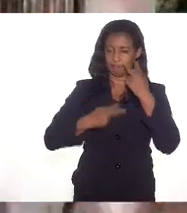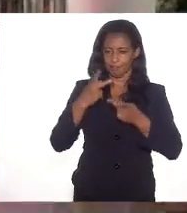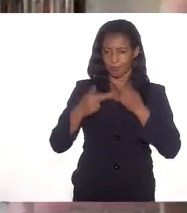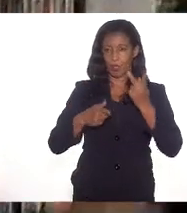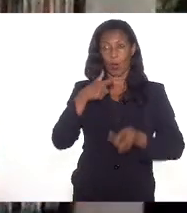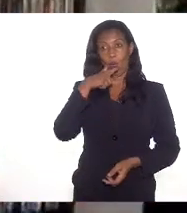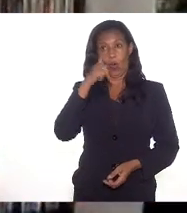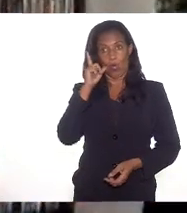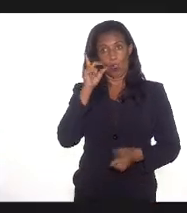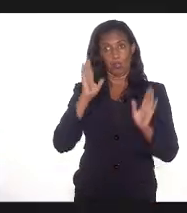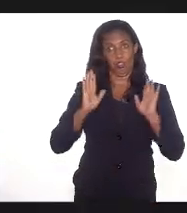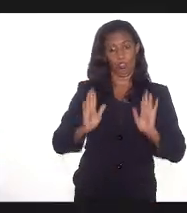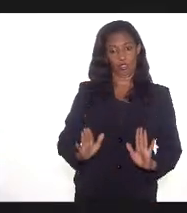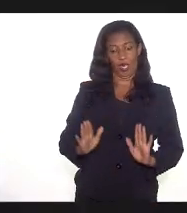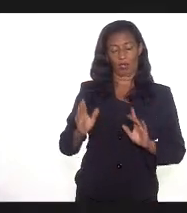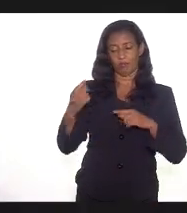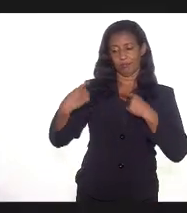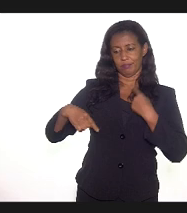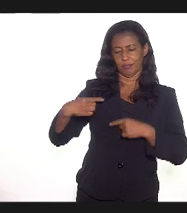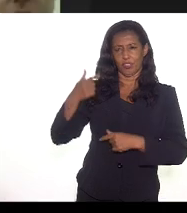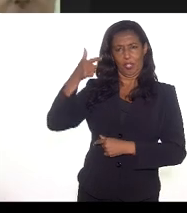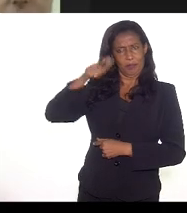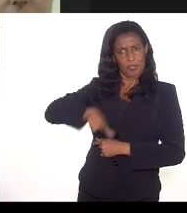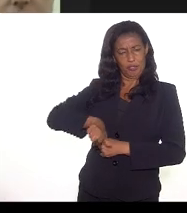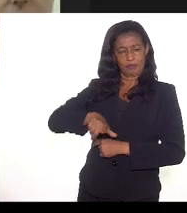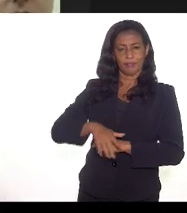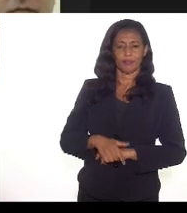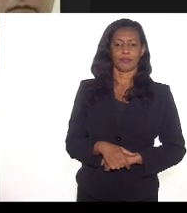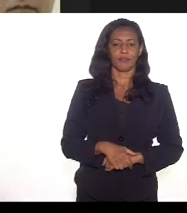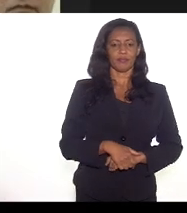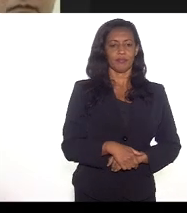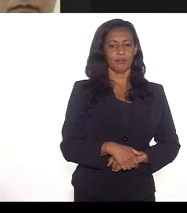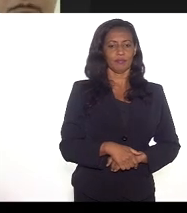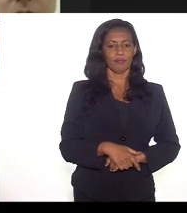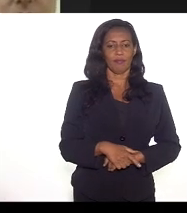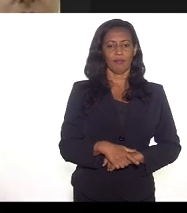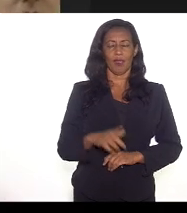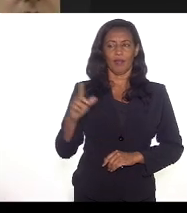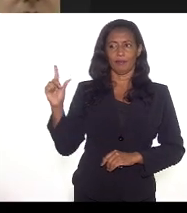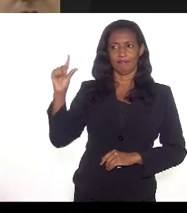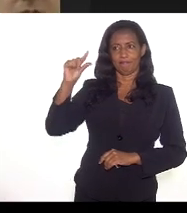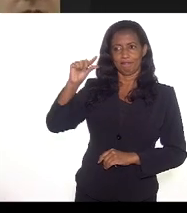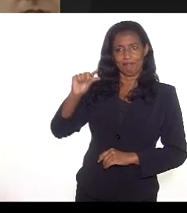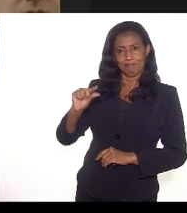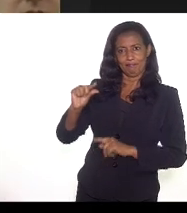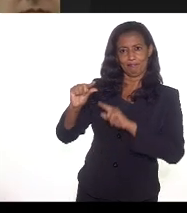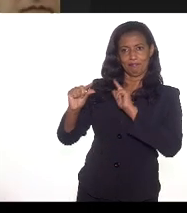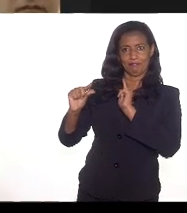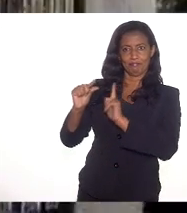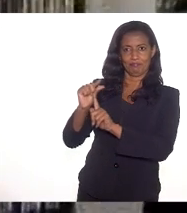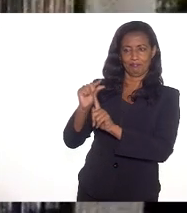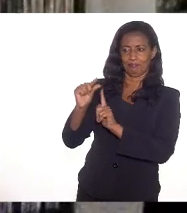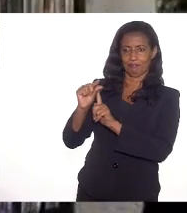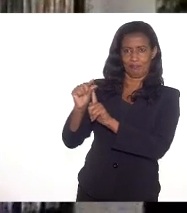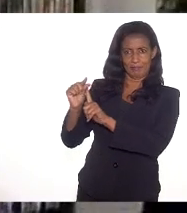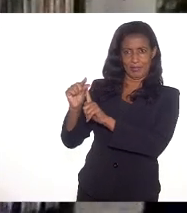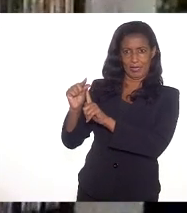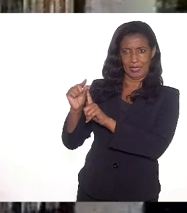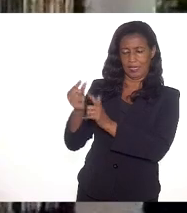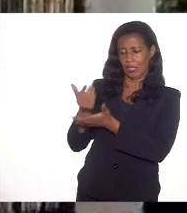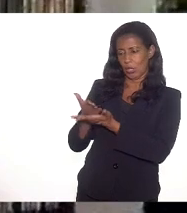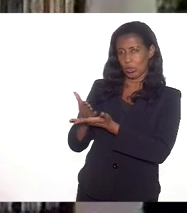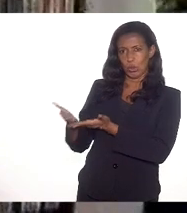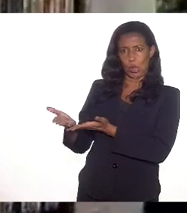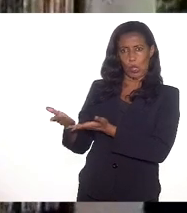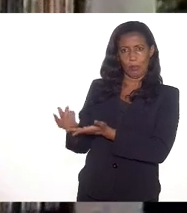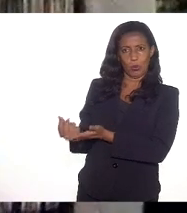ontem, inclusive, eu repeti isto, sobre a pequena fatia que fica reservada no orçamento e